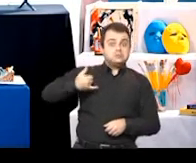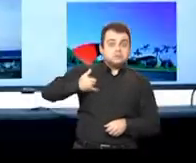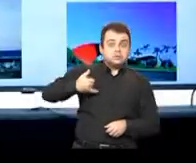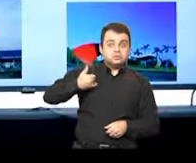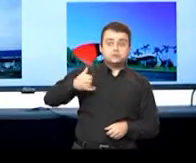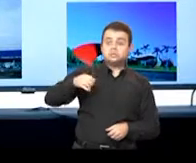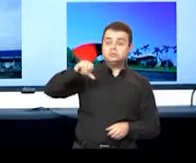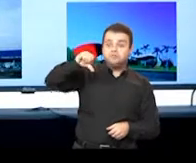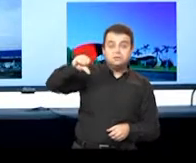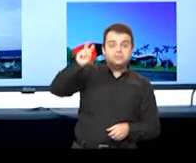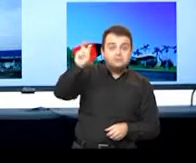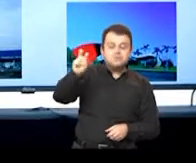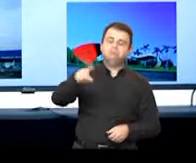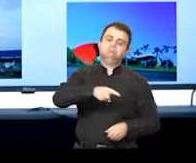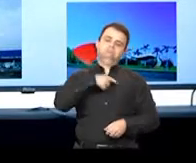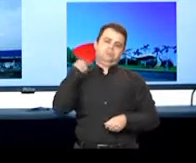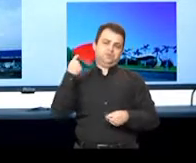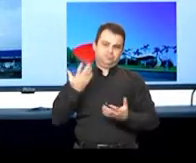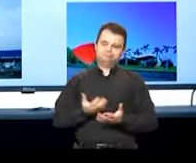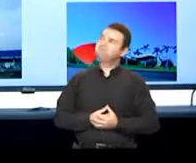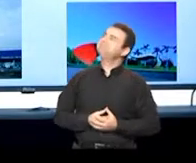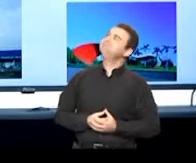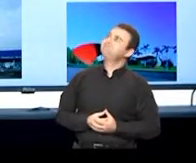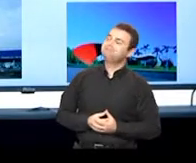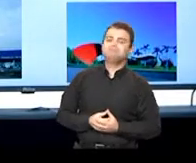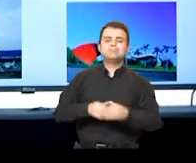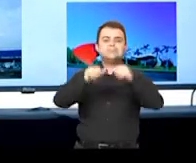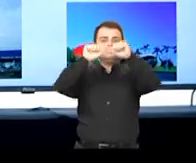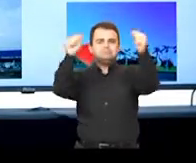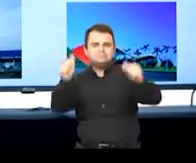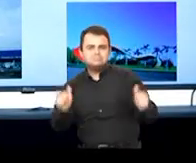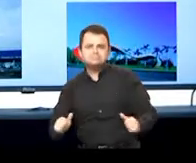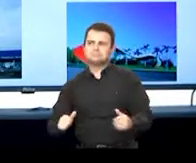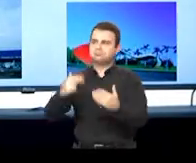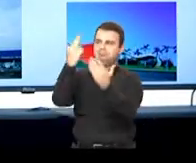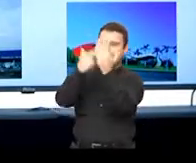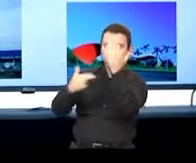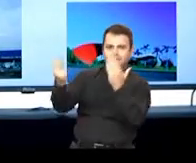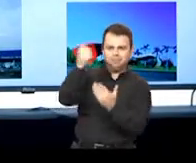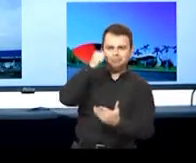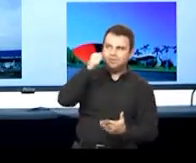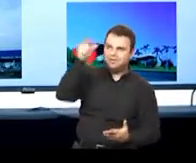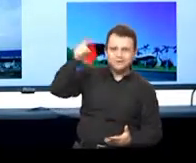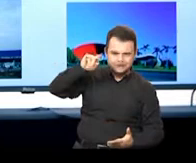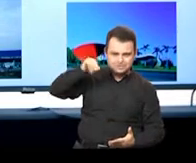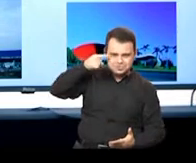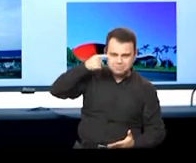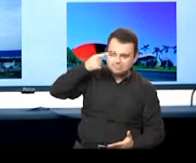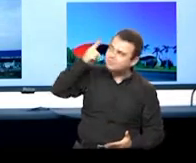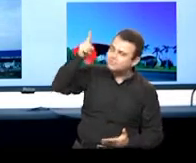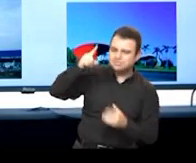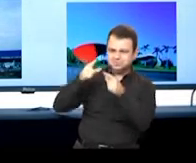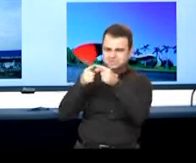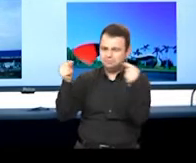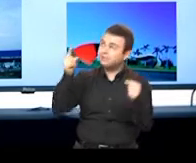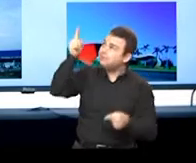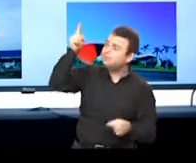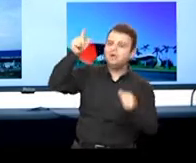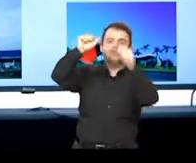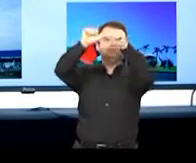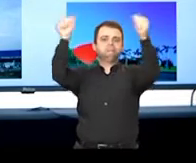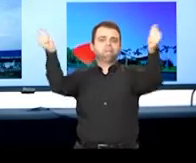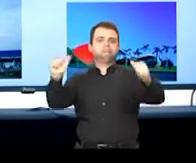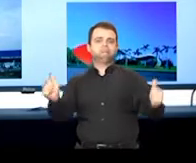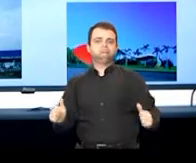produzindo. Observem vocês que tanto na pintura como na escultura da Tomi Otaki, que são